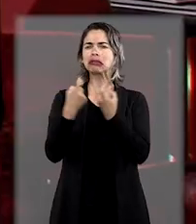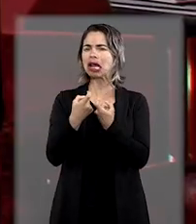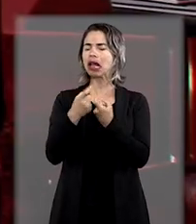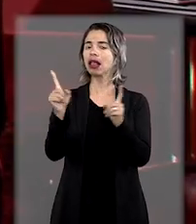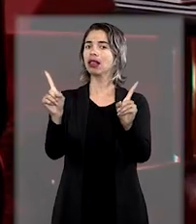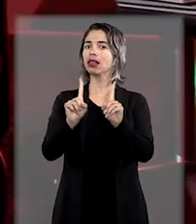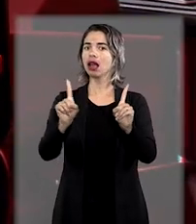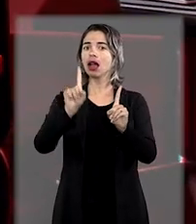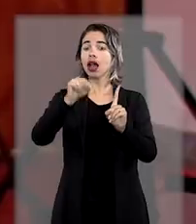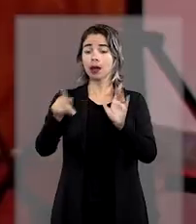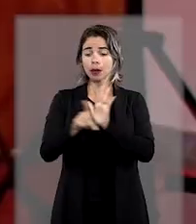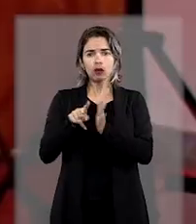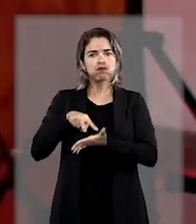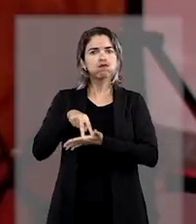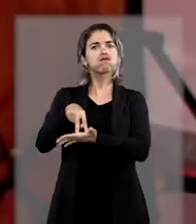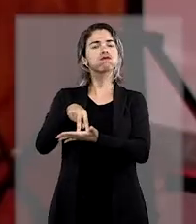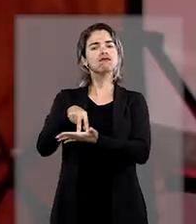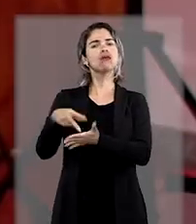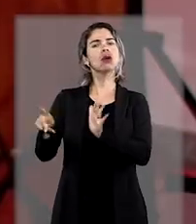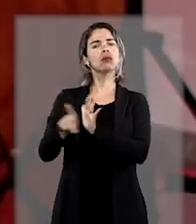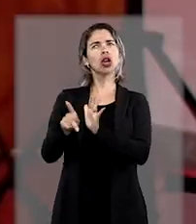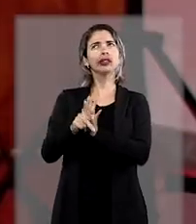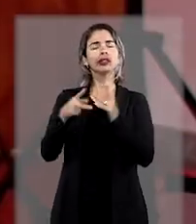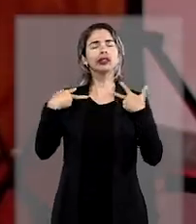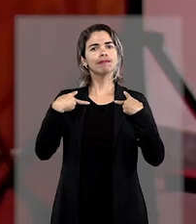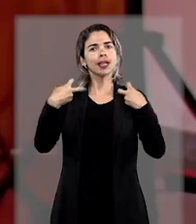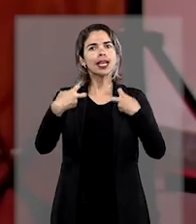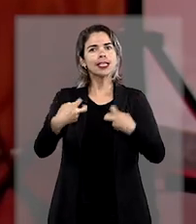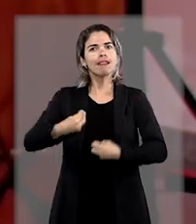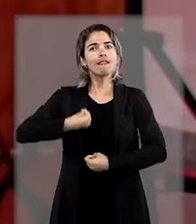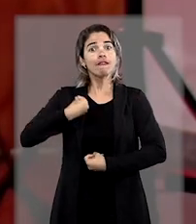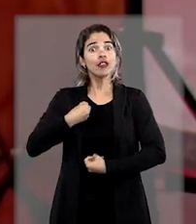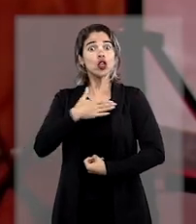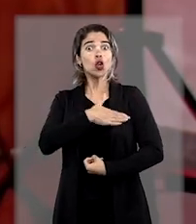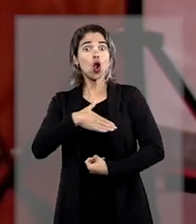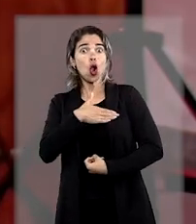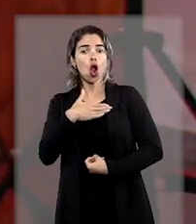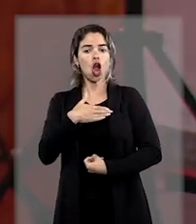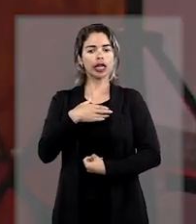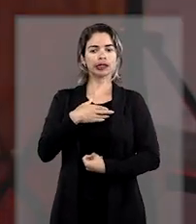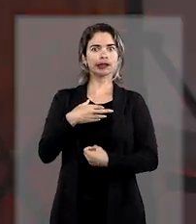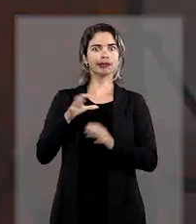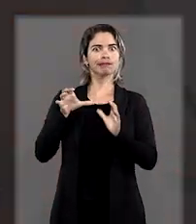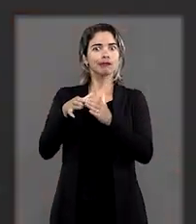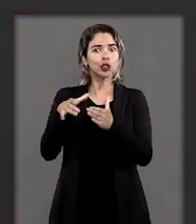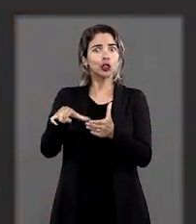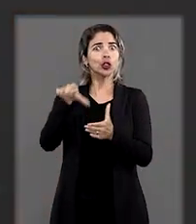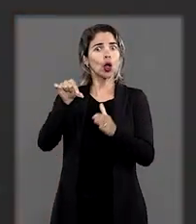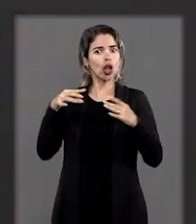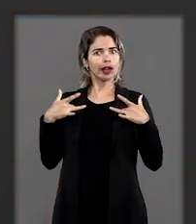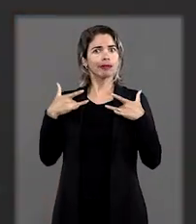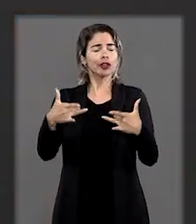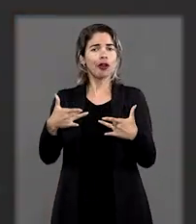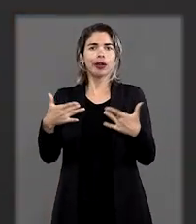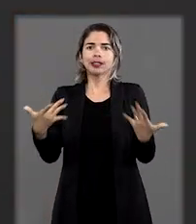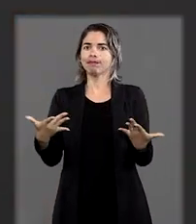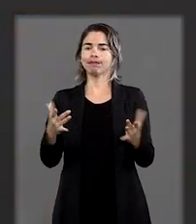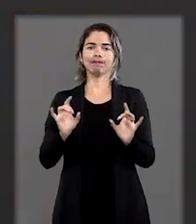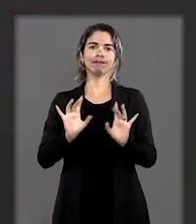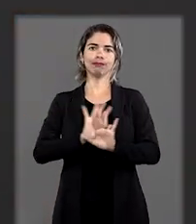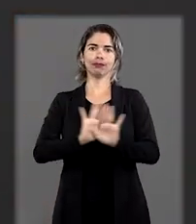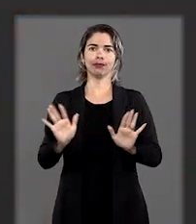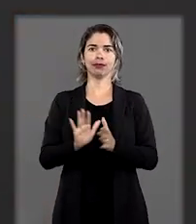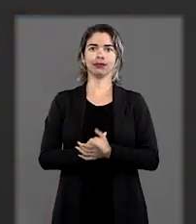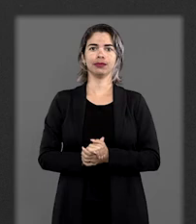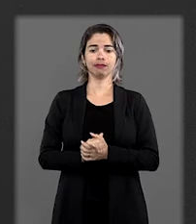com vida erótica não é com posicionamento com que você se reconhece com quem você vê que você gosta o que você se dá com que você se doa